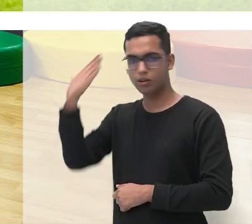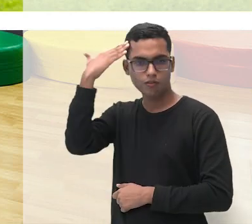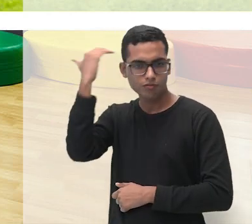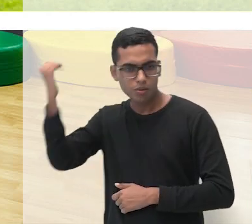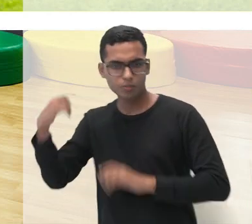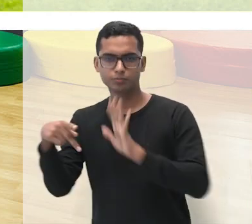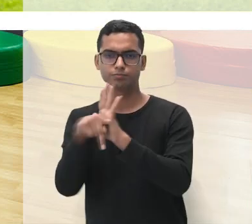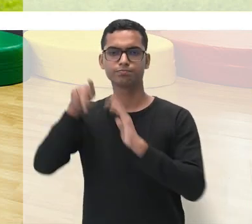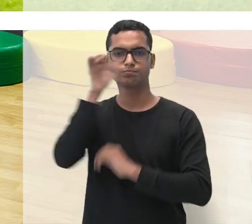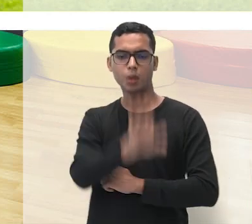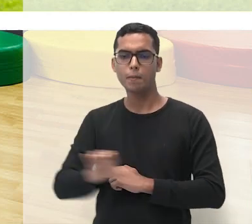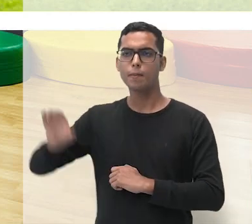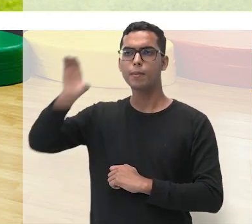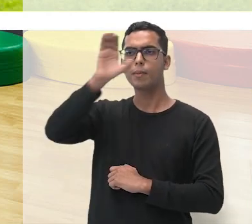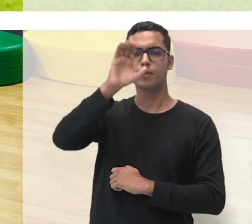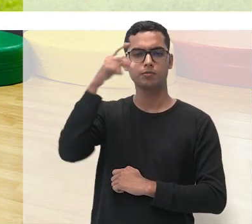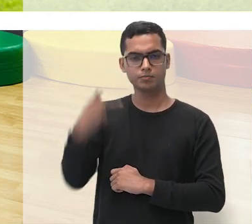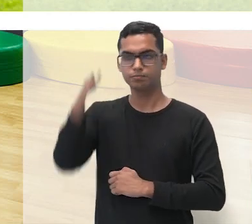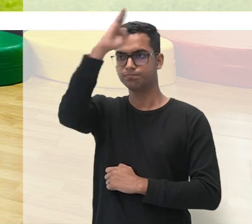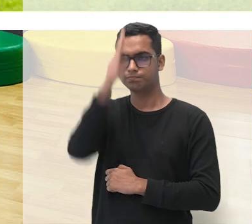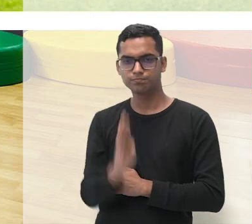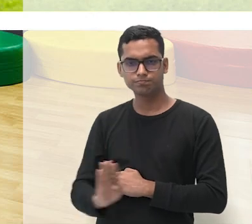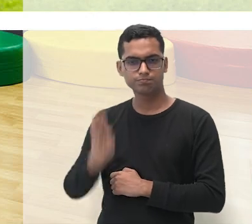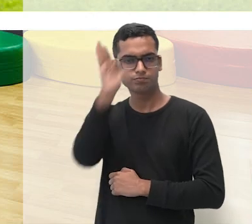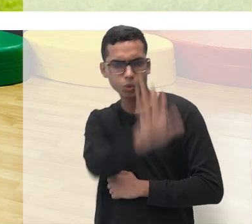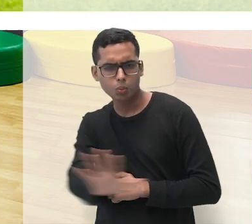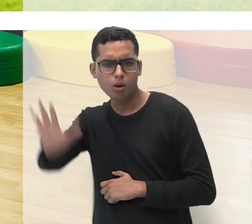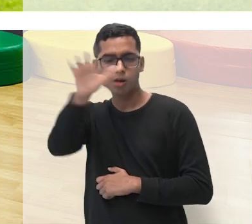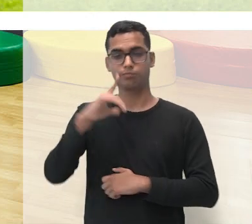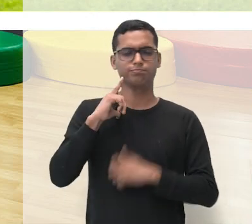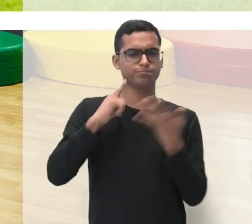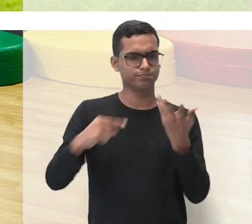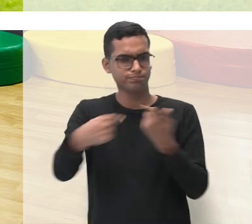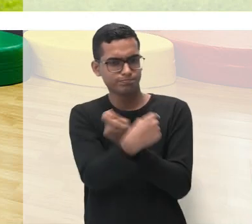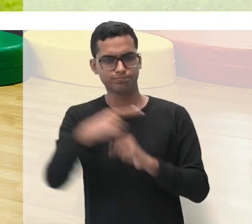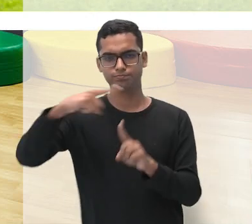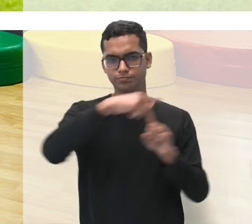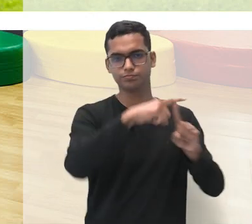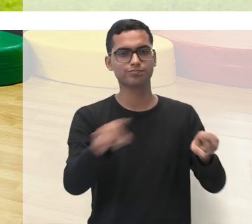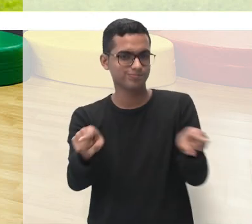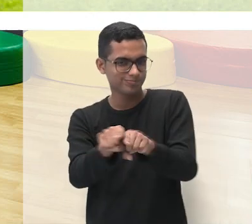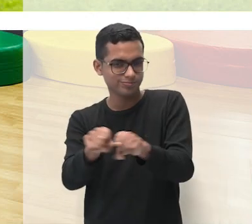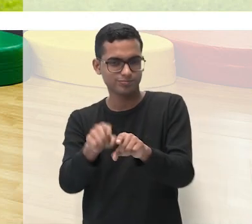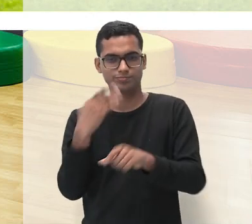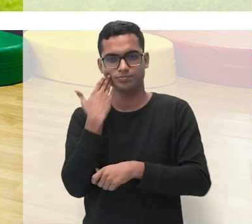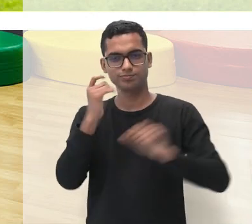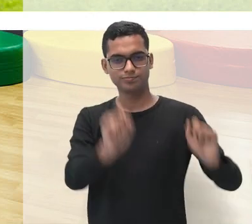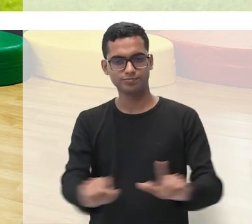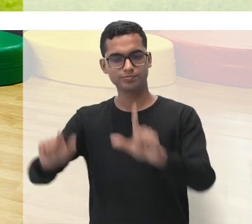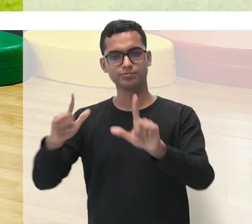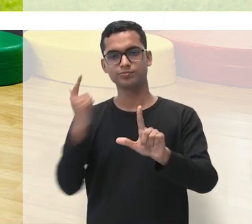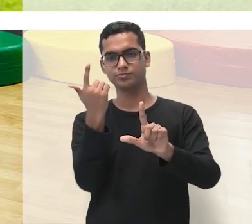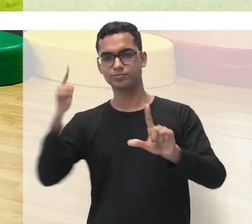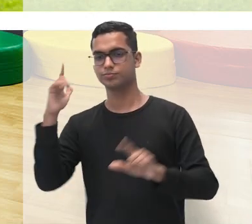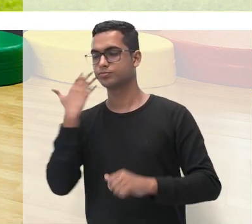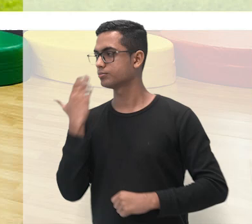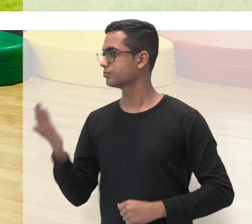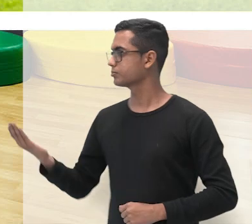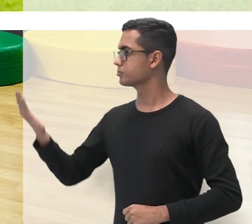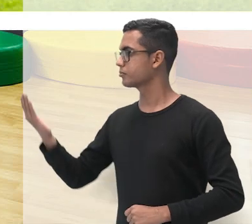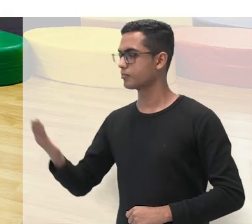do nosso país e que tem muitas variações, certo? Prosseguindo, temos mais